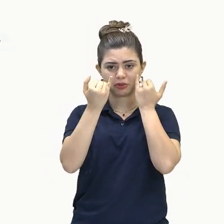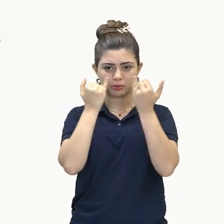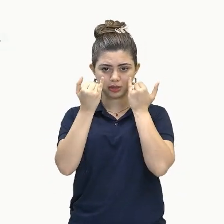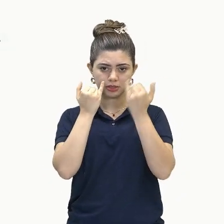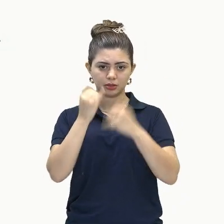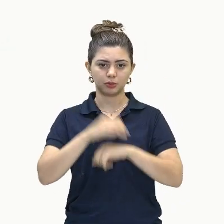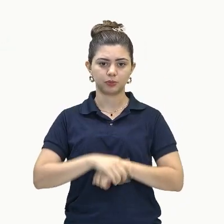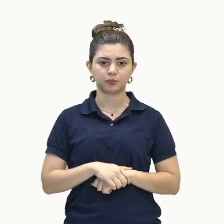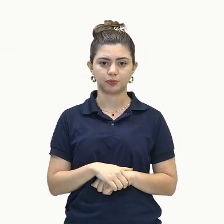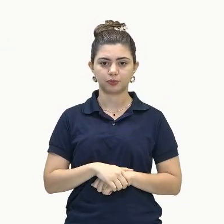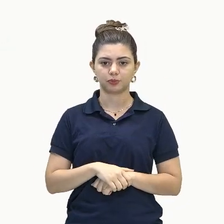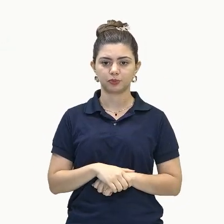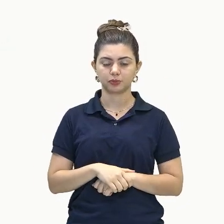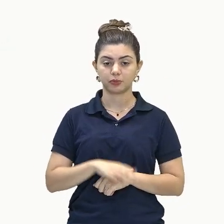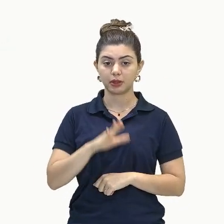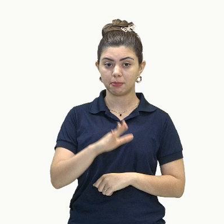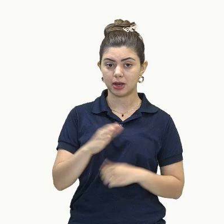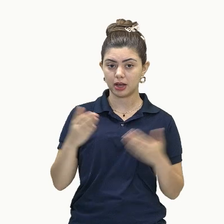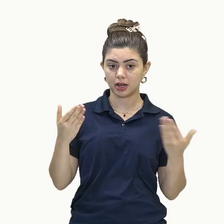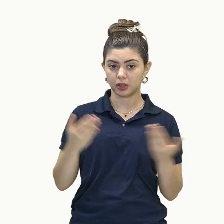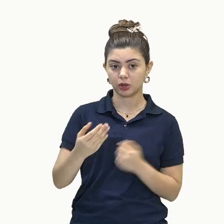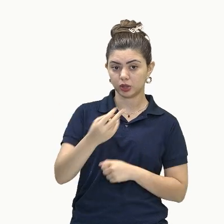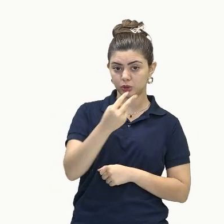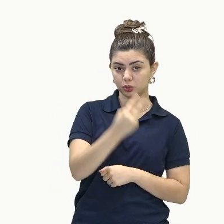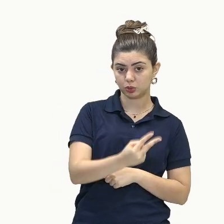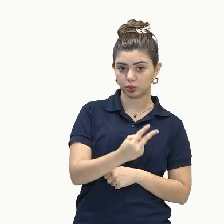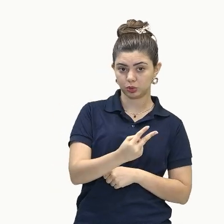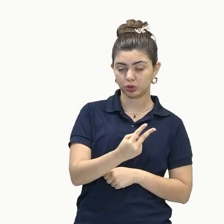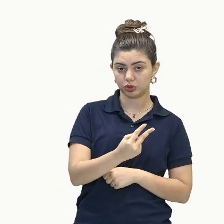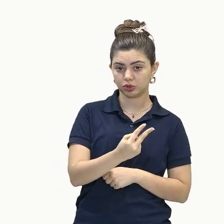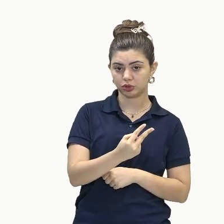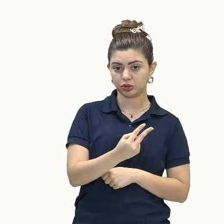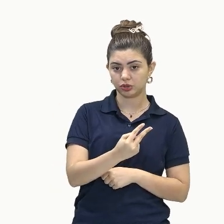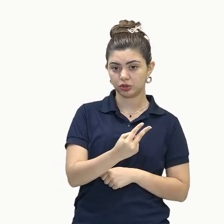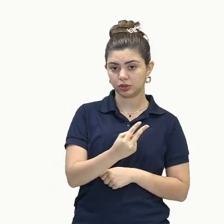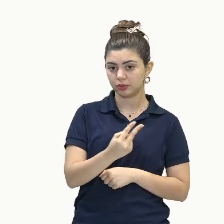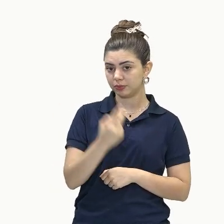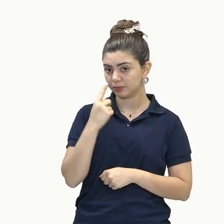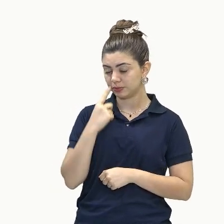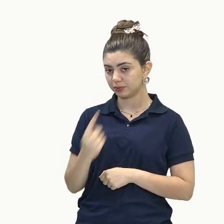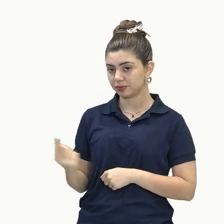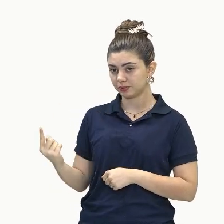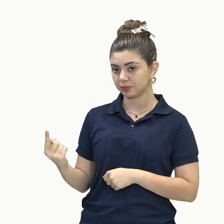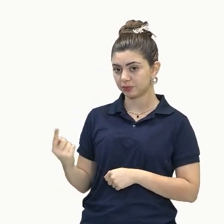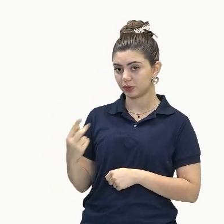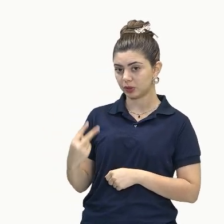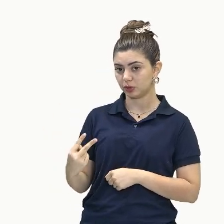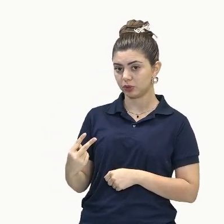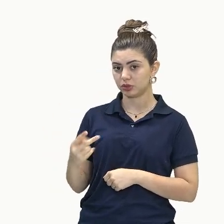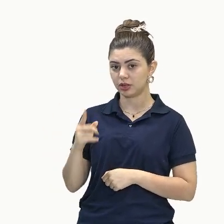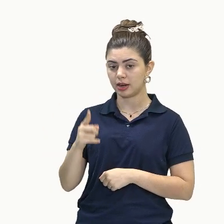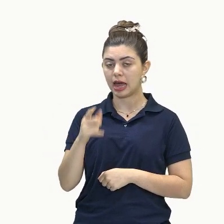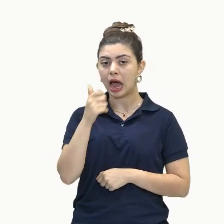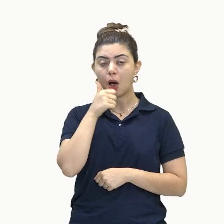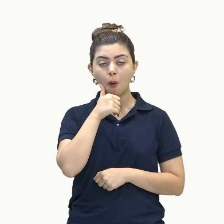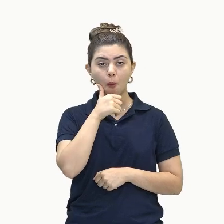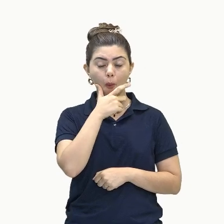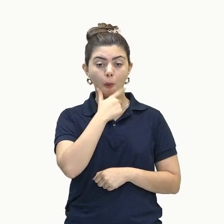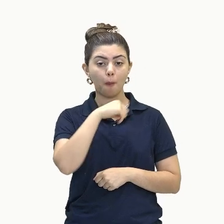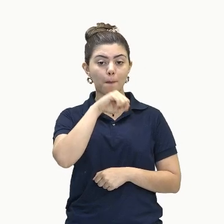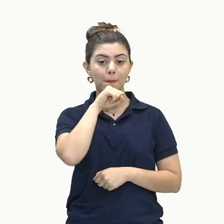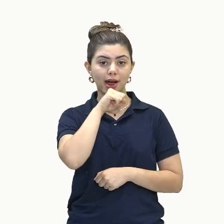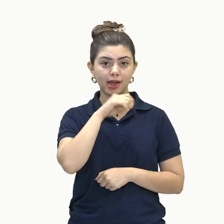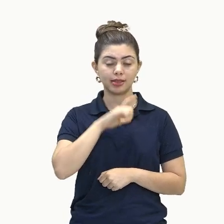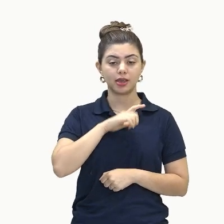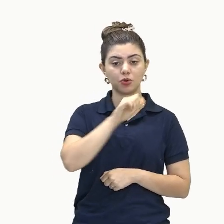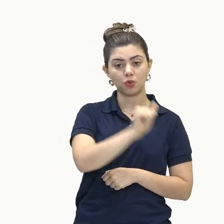indivíduo 2 da terceira geração, nós percebemos que essa mulher, o pai dela é homozigoto recessivo.